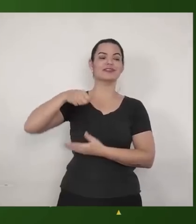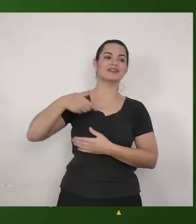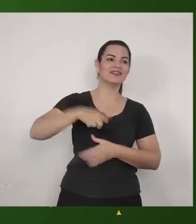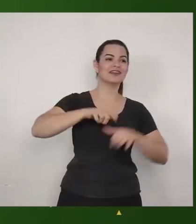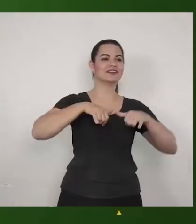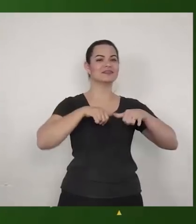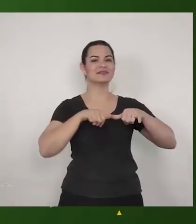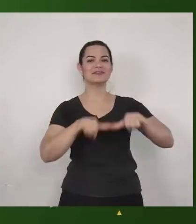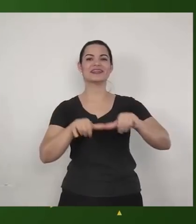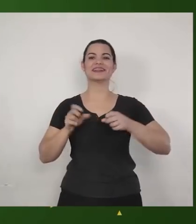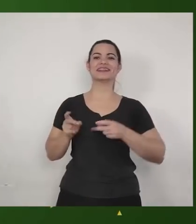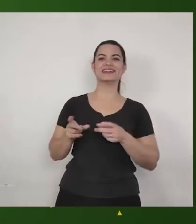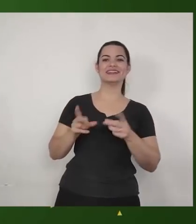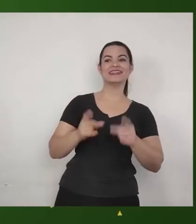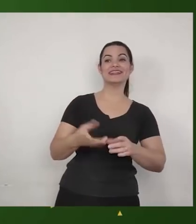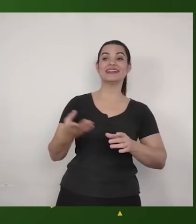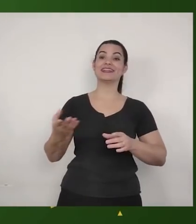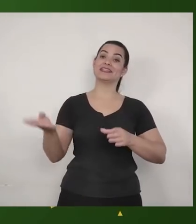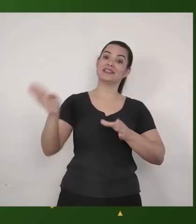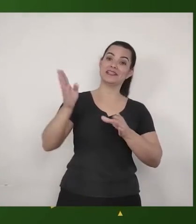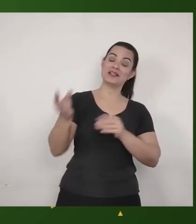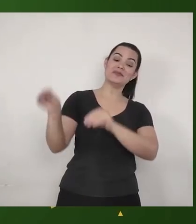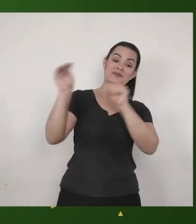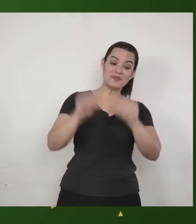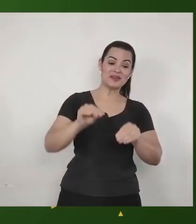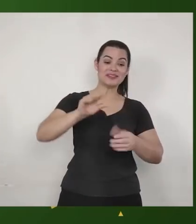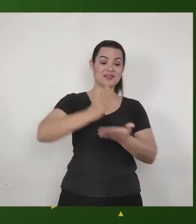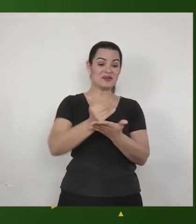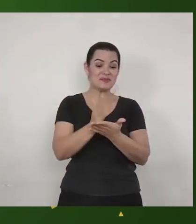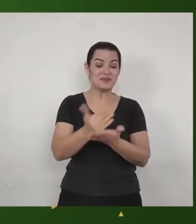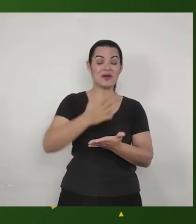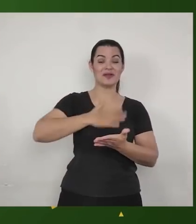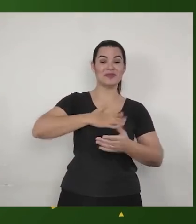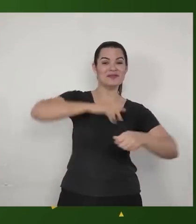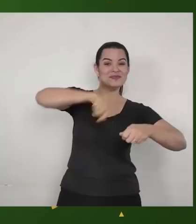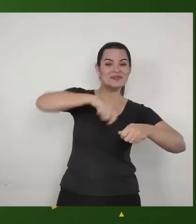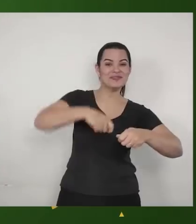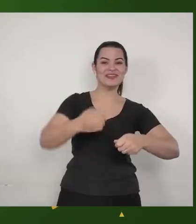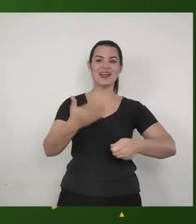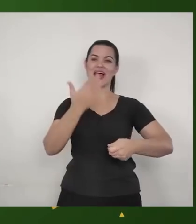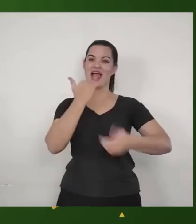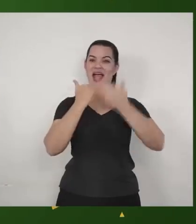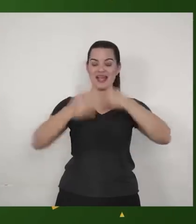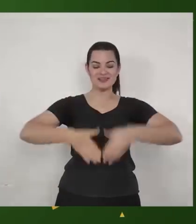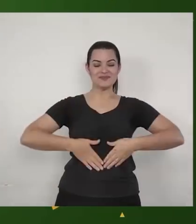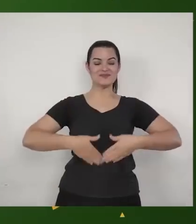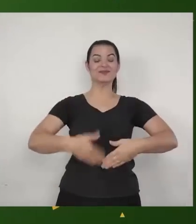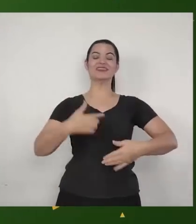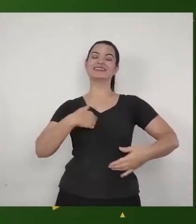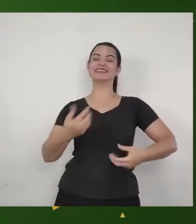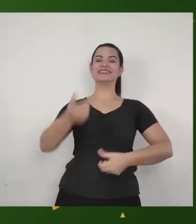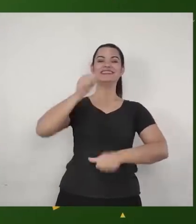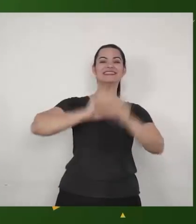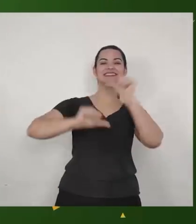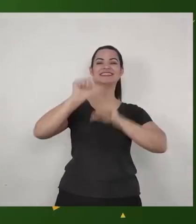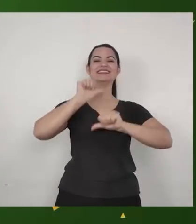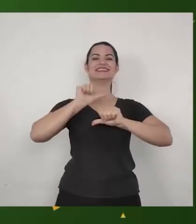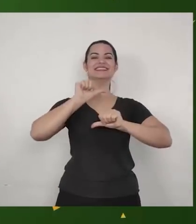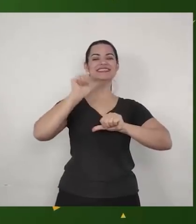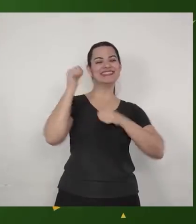bolinho que vai pra minha barriga e me dá energia! Nossa, Kika, de onde vem